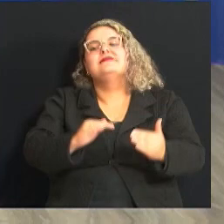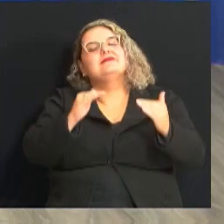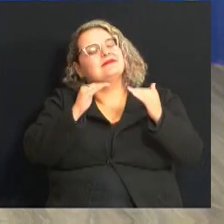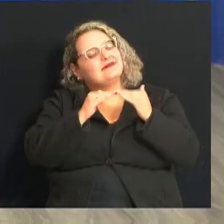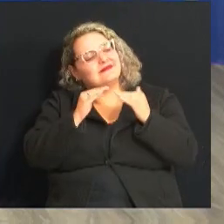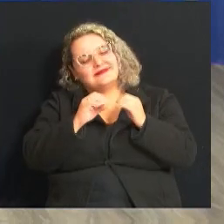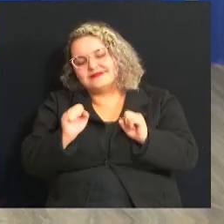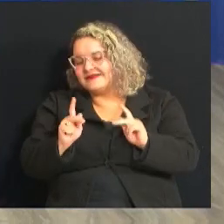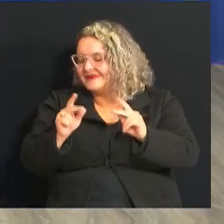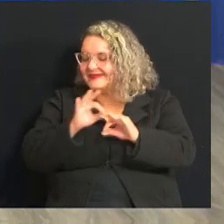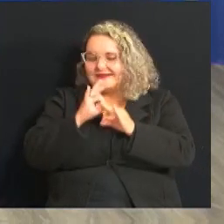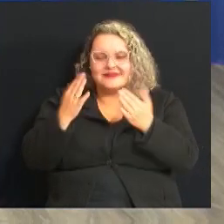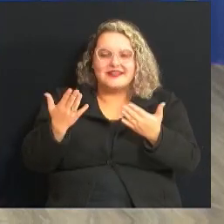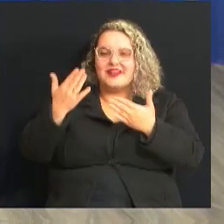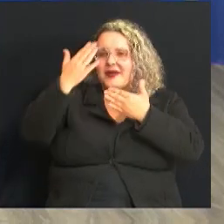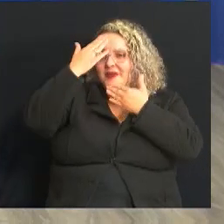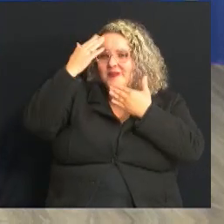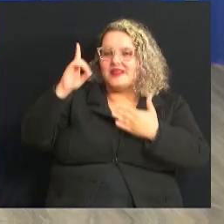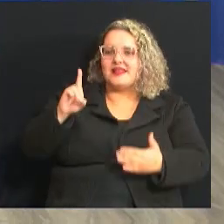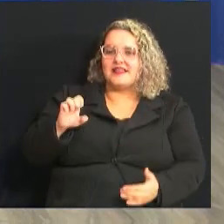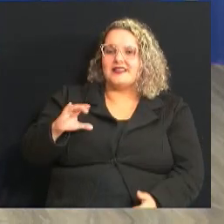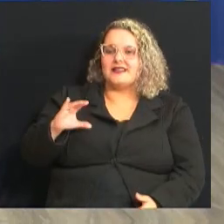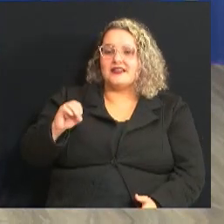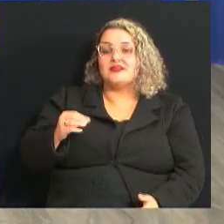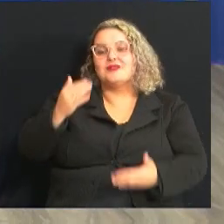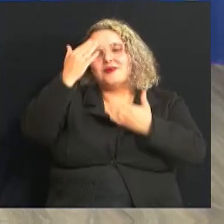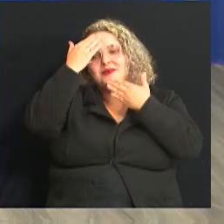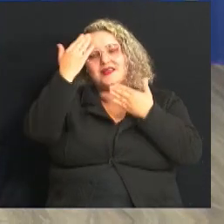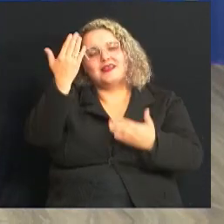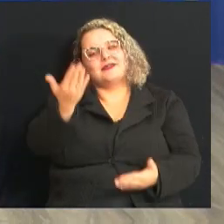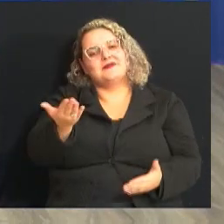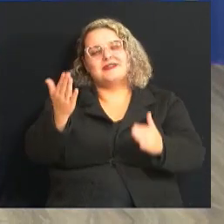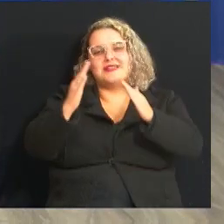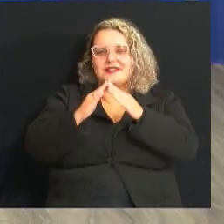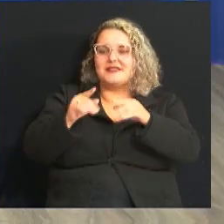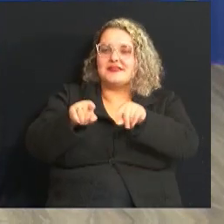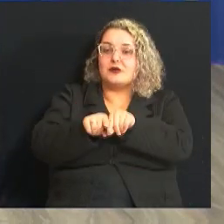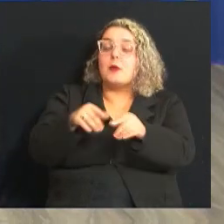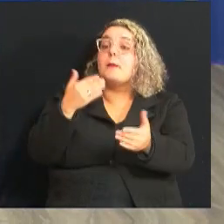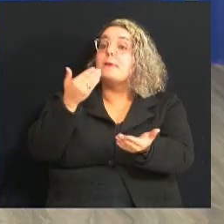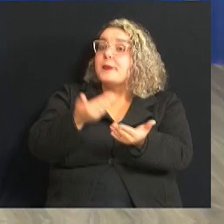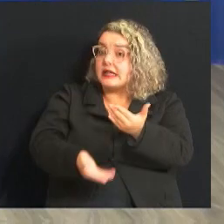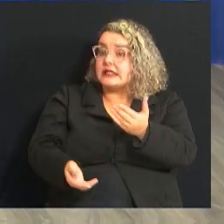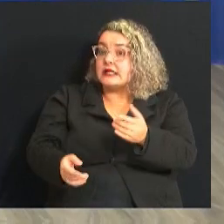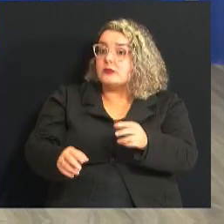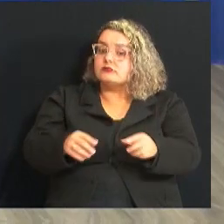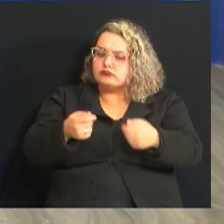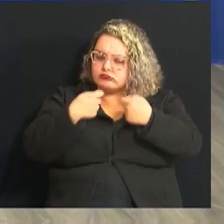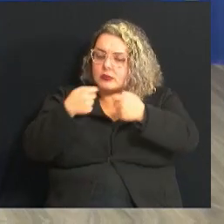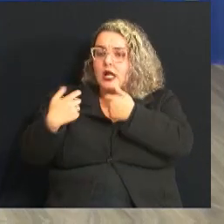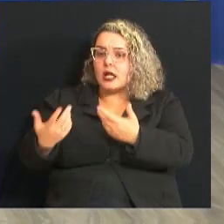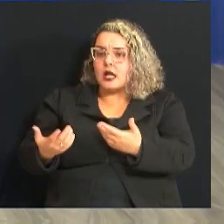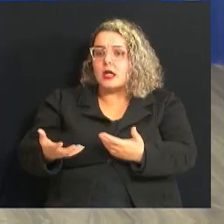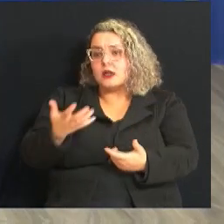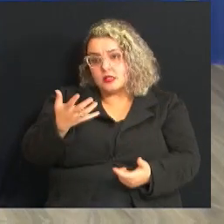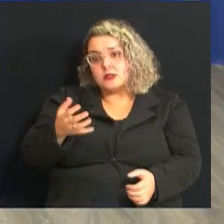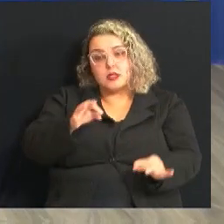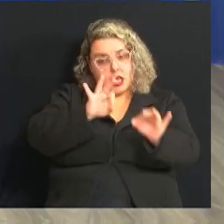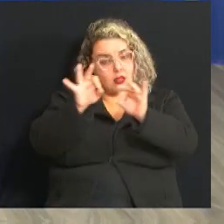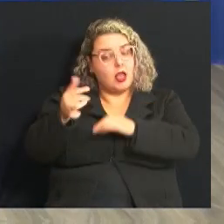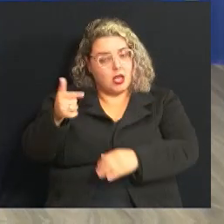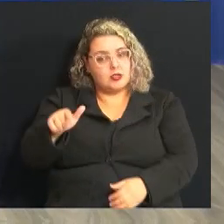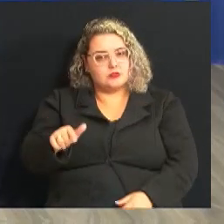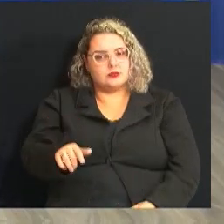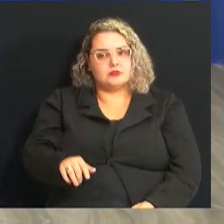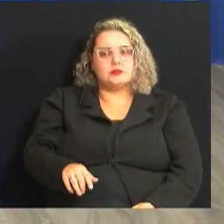Ok, perfeito. Obrigada, Décio. Obrigada a você aí de casa também. Se você perdeu algum trecho dessa entrevista ou quiser rever, é só